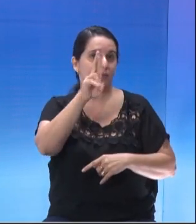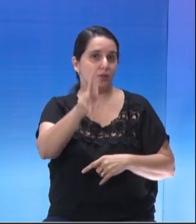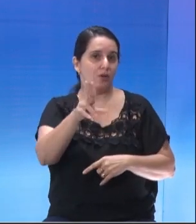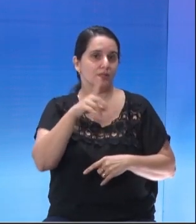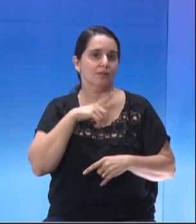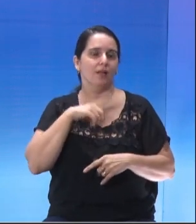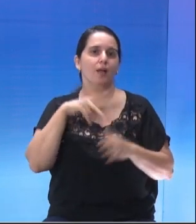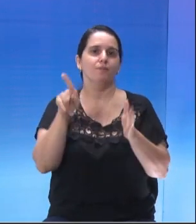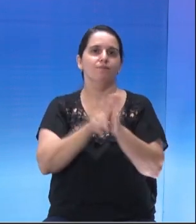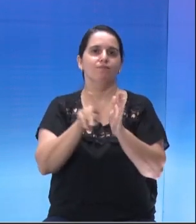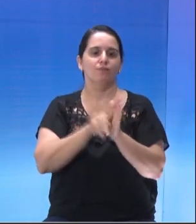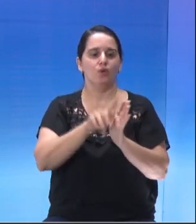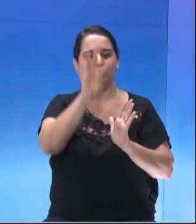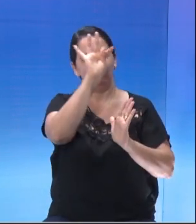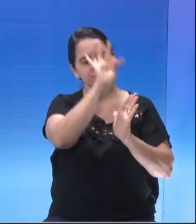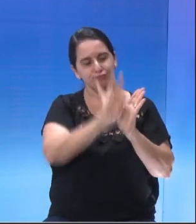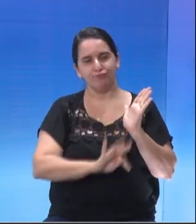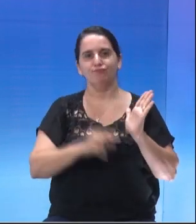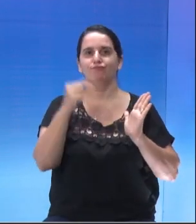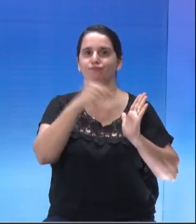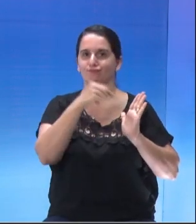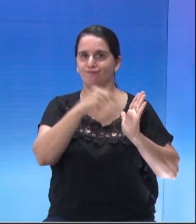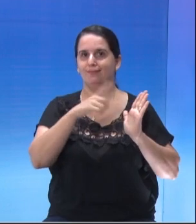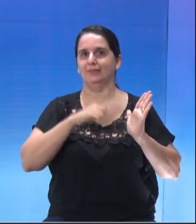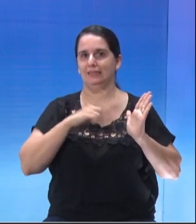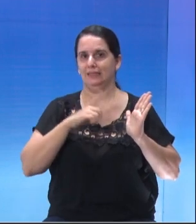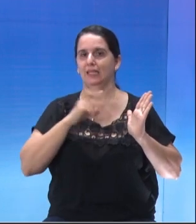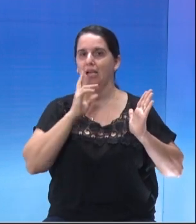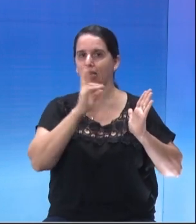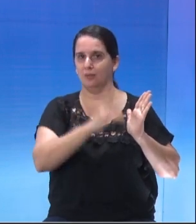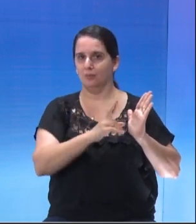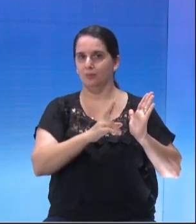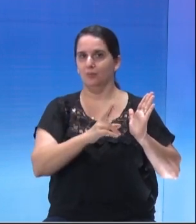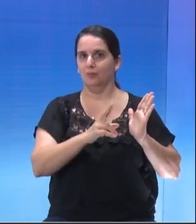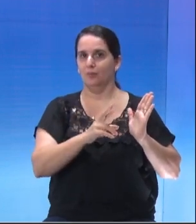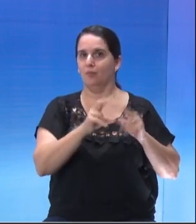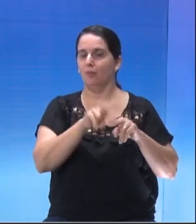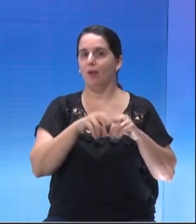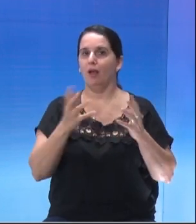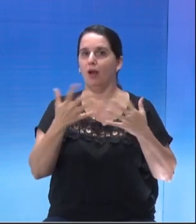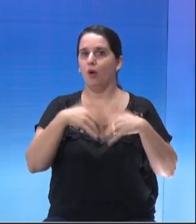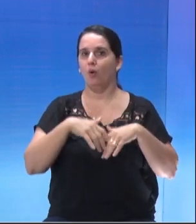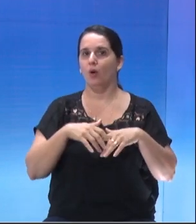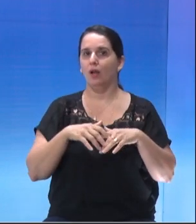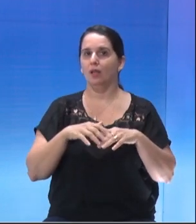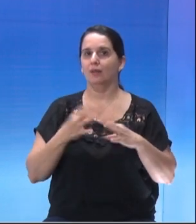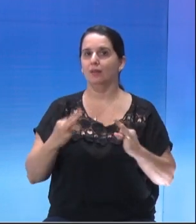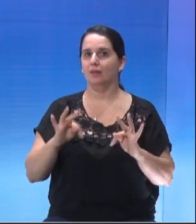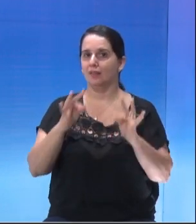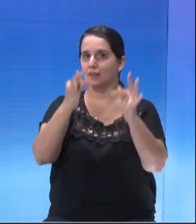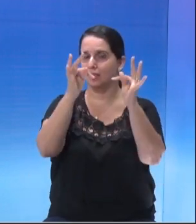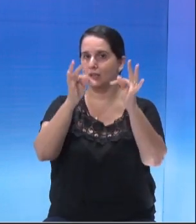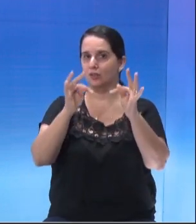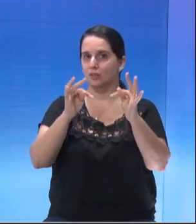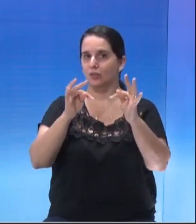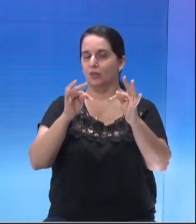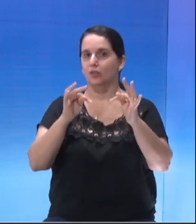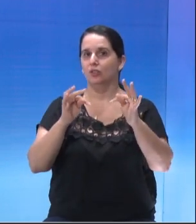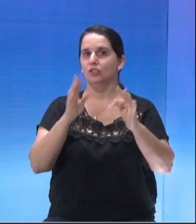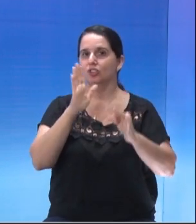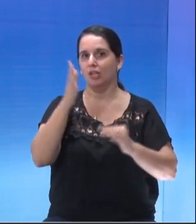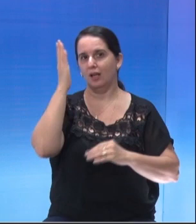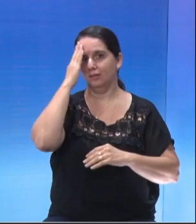de vocês. Por mais que vocês estão incluídos aí nesse mundo tecnológico, na era digital, essa resposta eu